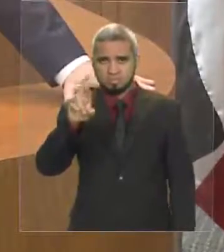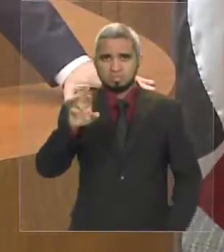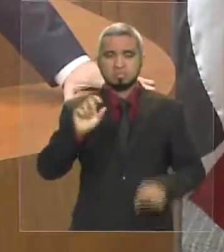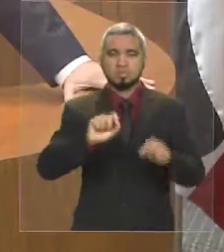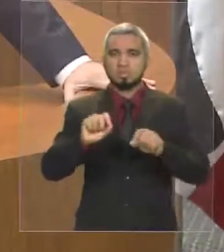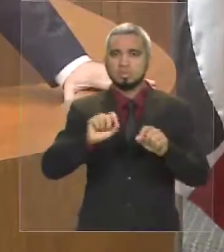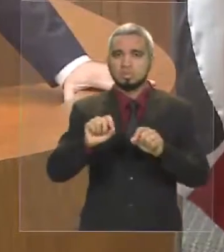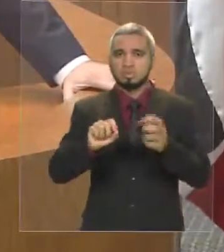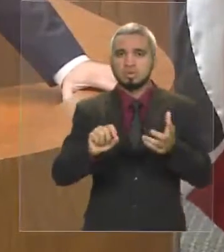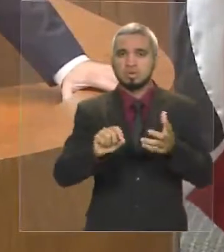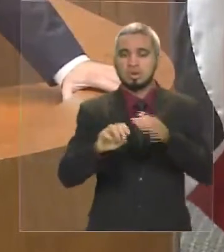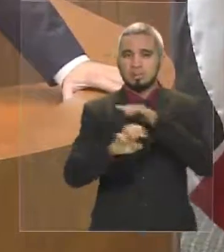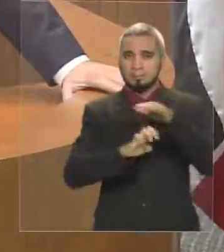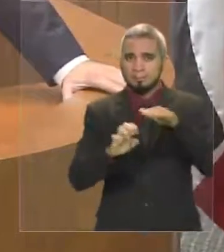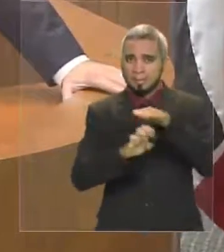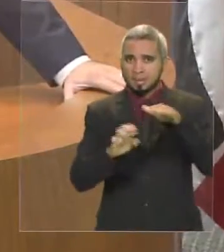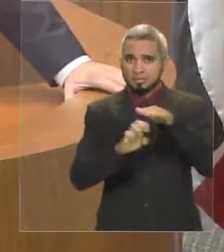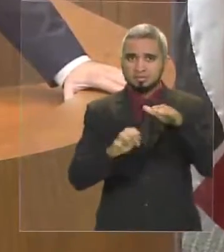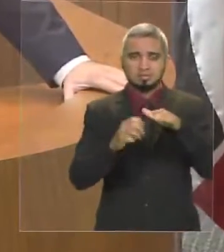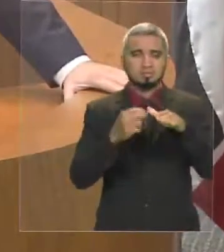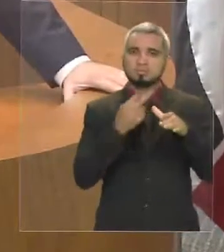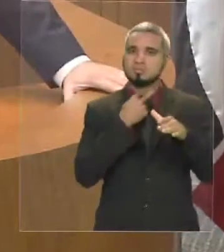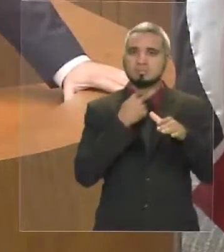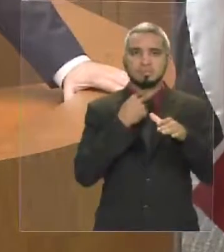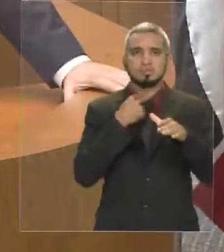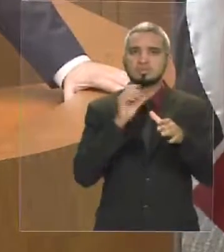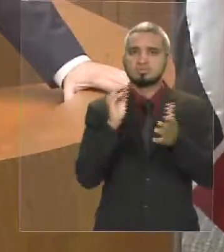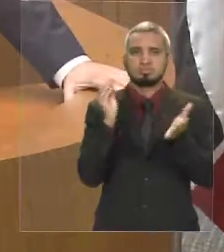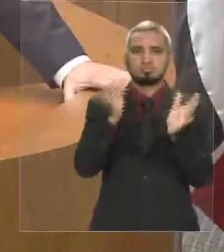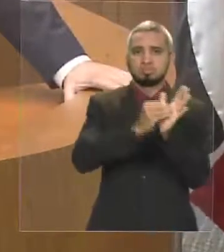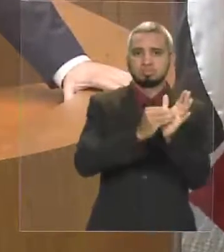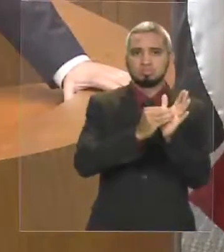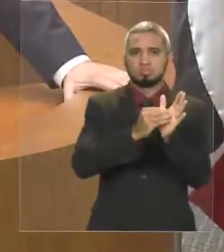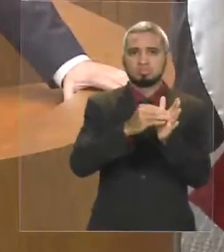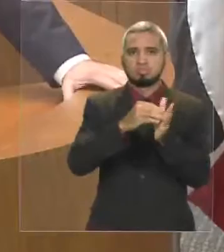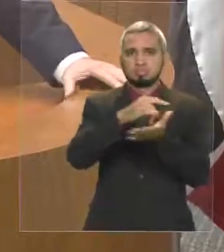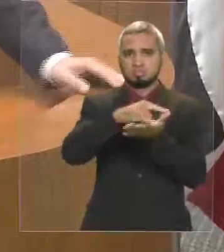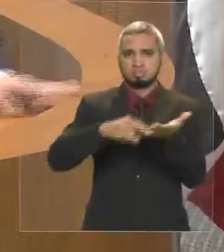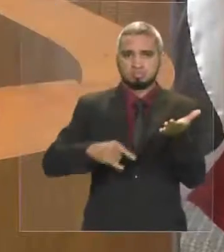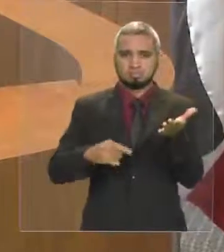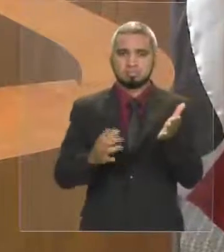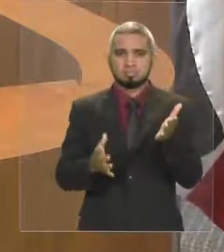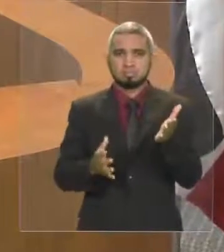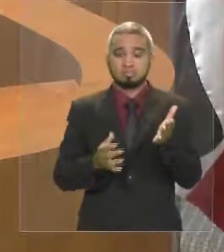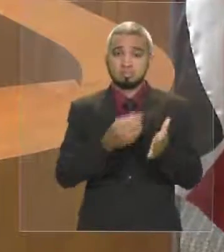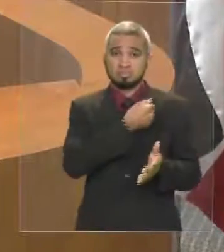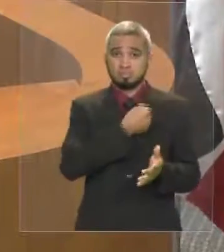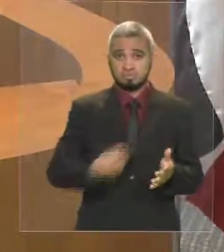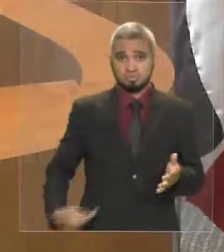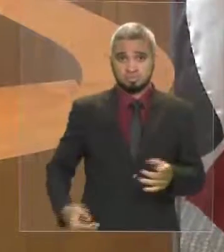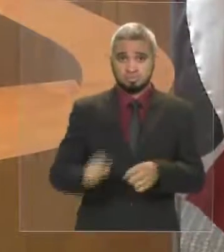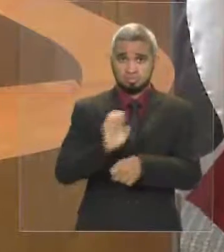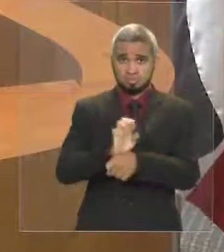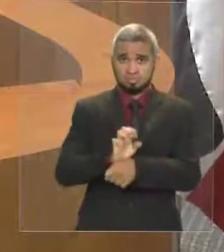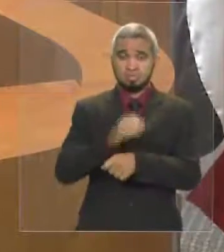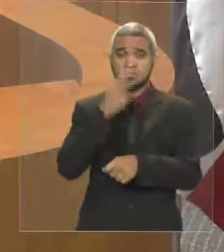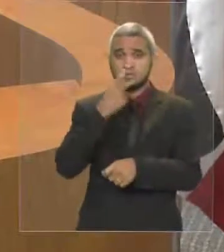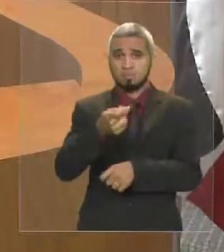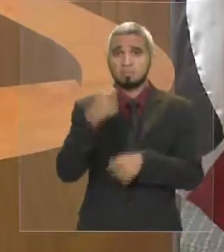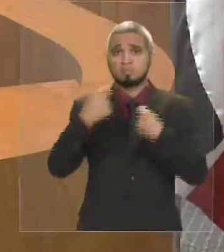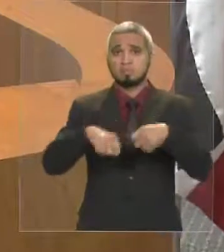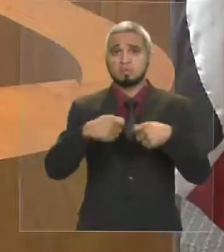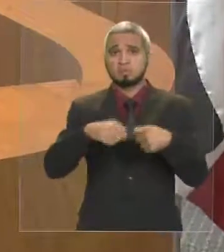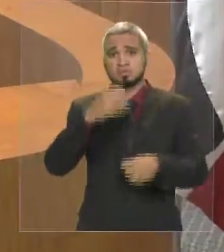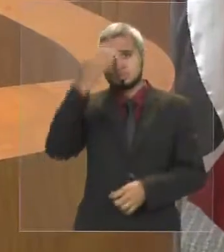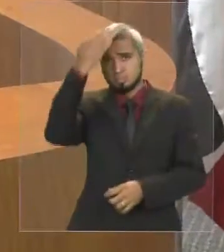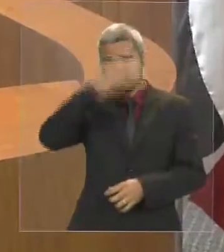um capital social. O governo do Estado baixou um decreto dizendo que ela precisa comprovar isso mediante o depósito desse valor